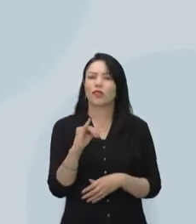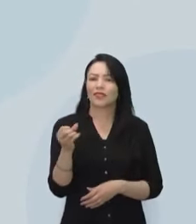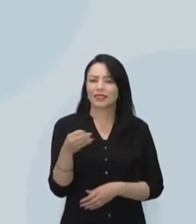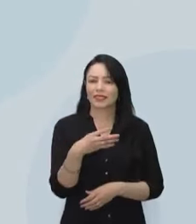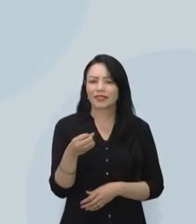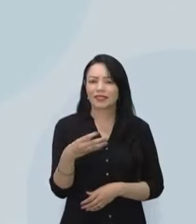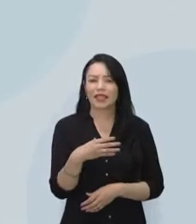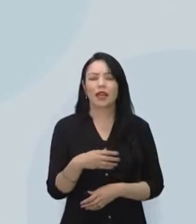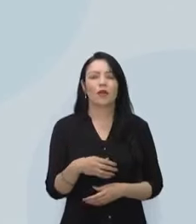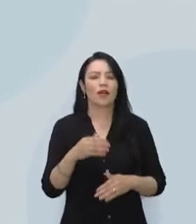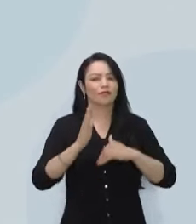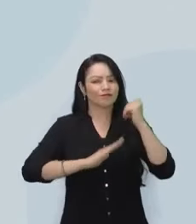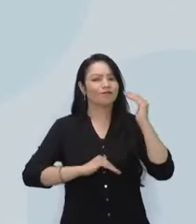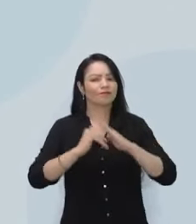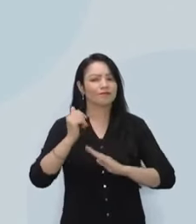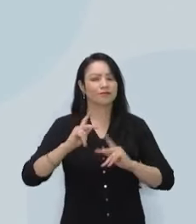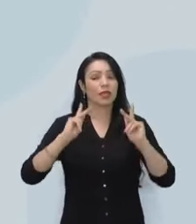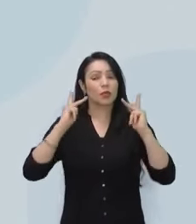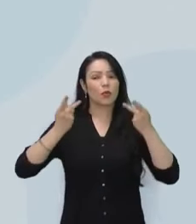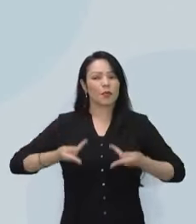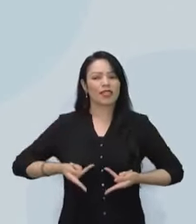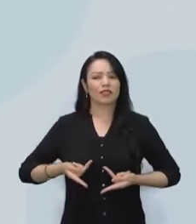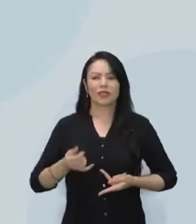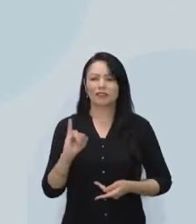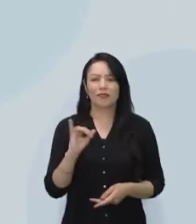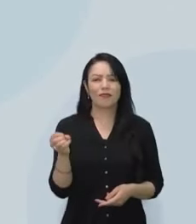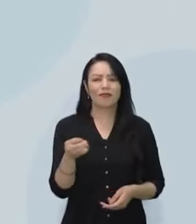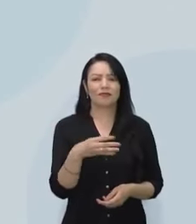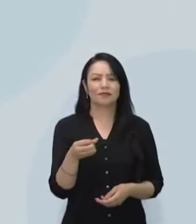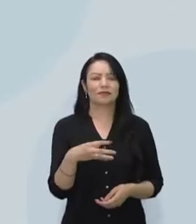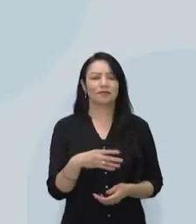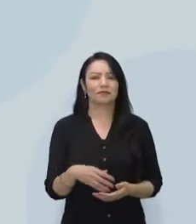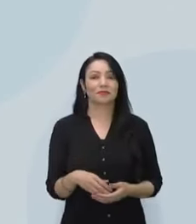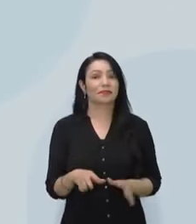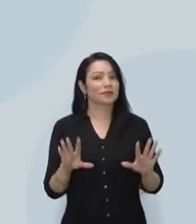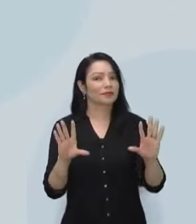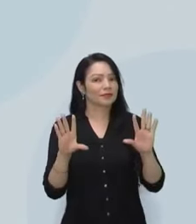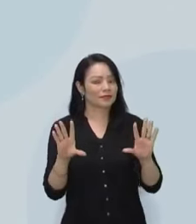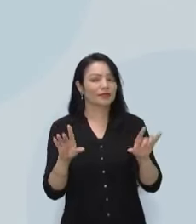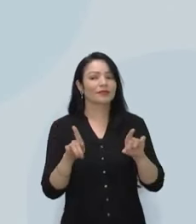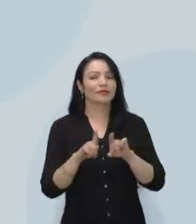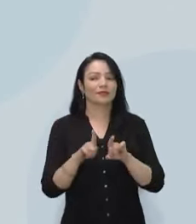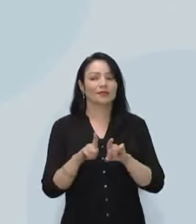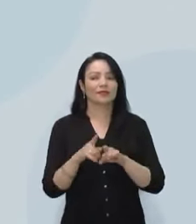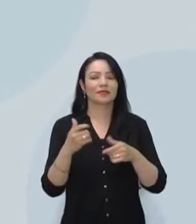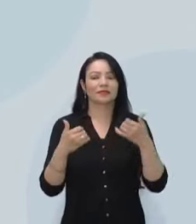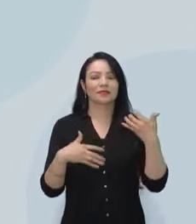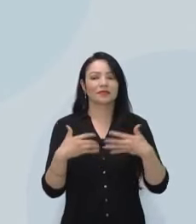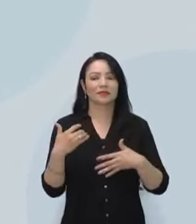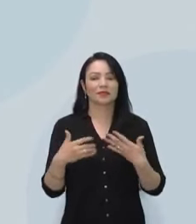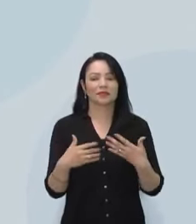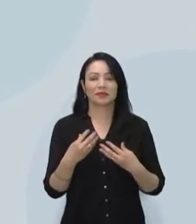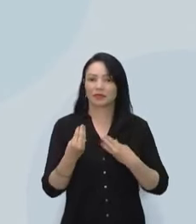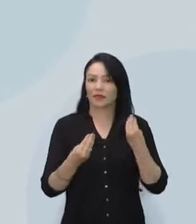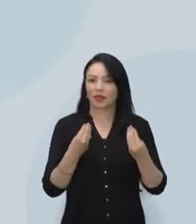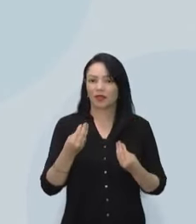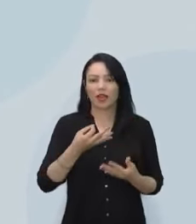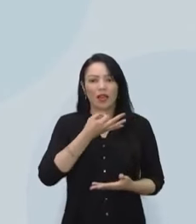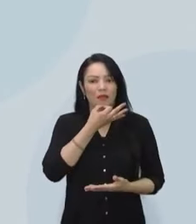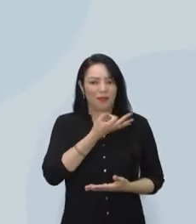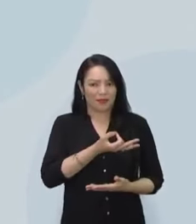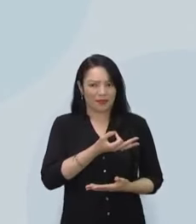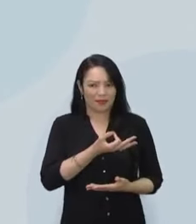inovação, sobre a capacidade do ser humano em inovar, mas ele vai falar isso de uma forma